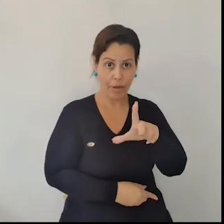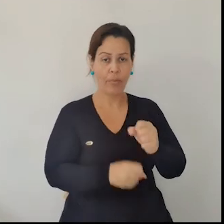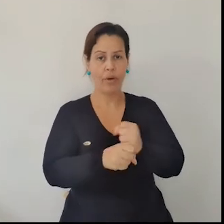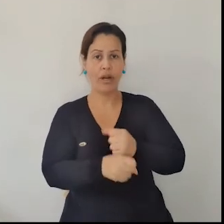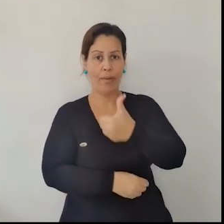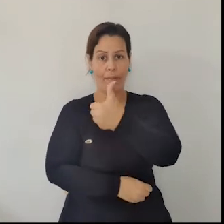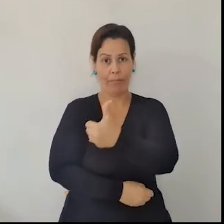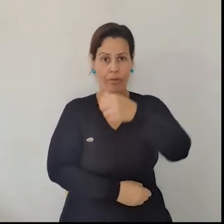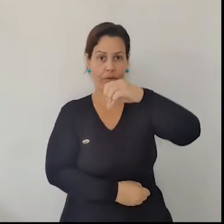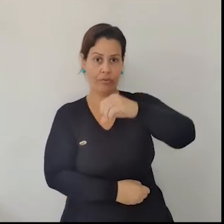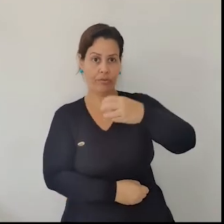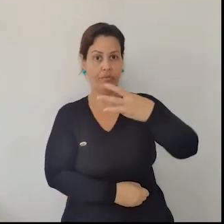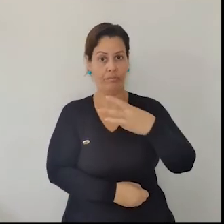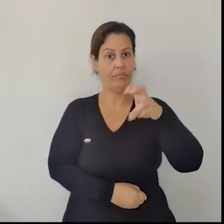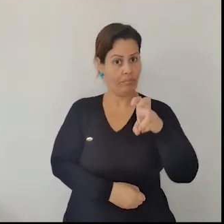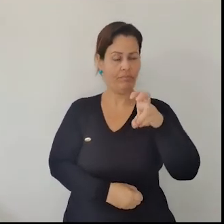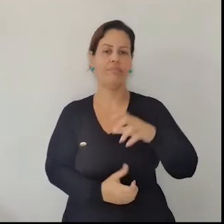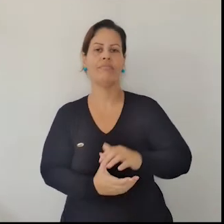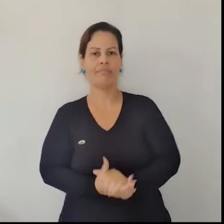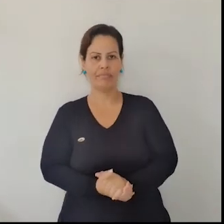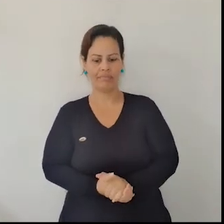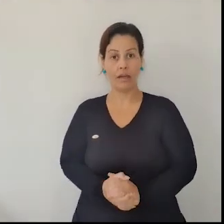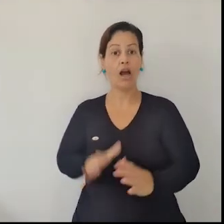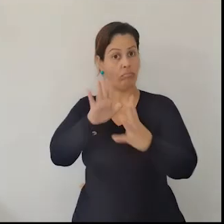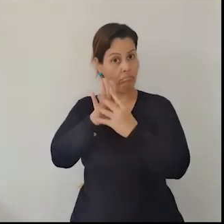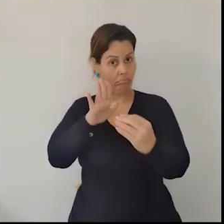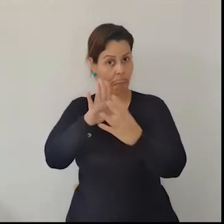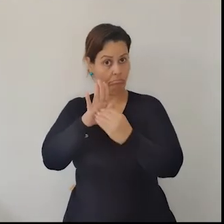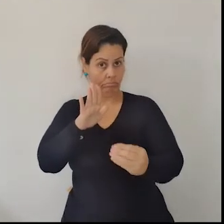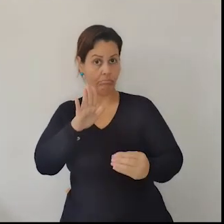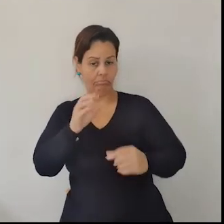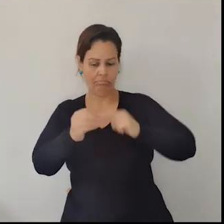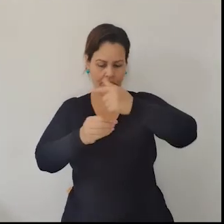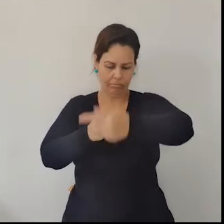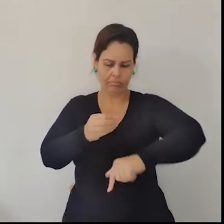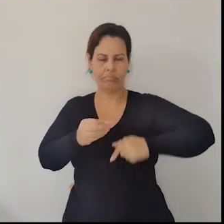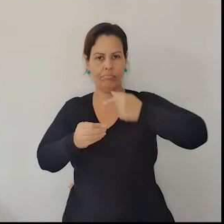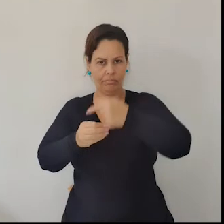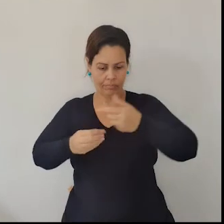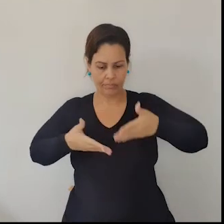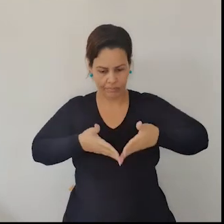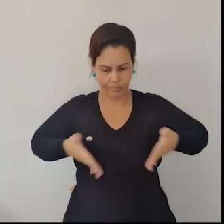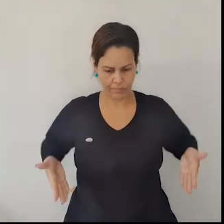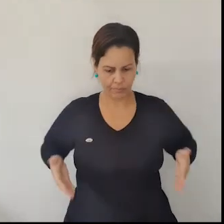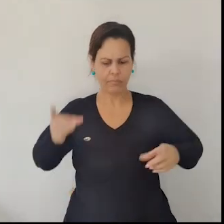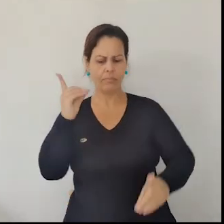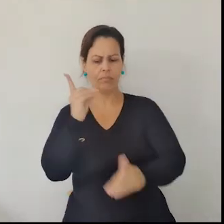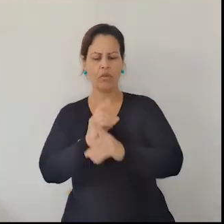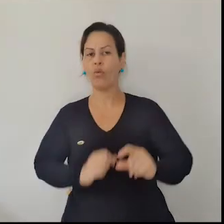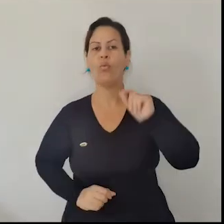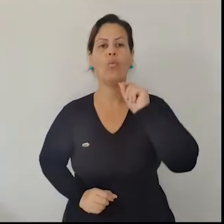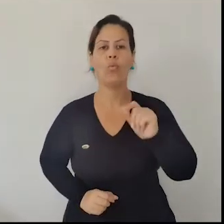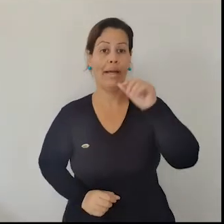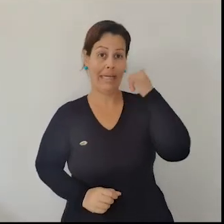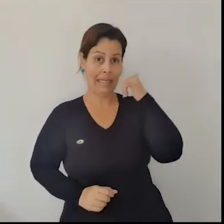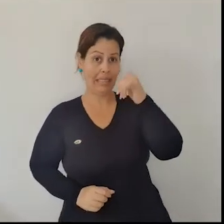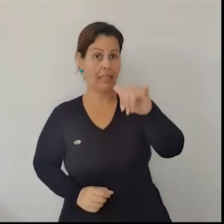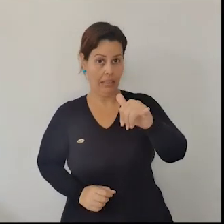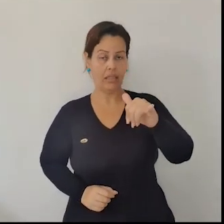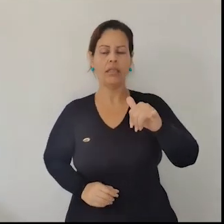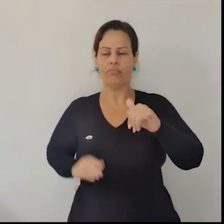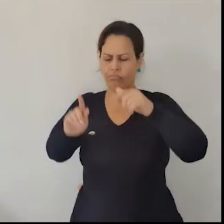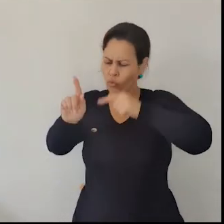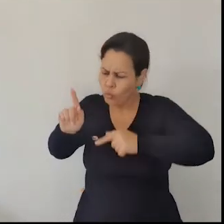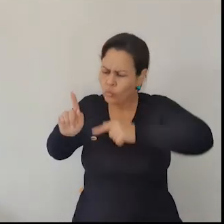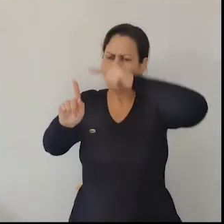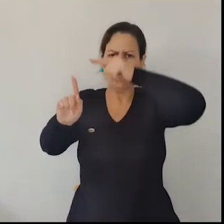em 1935. O modelo atômico de Sommerfeld descobriu que os níveis energéticos são compostos